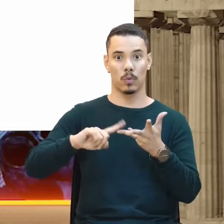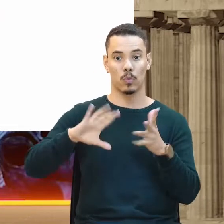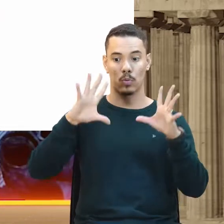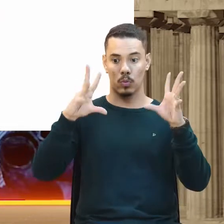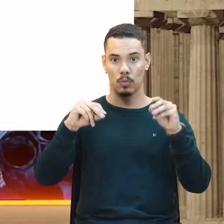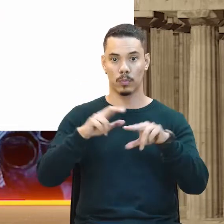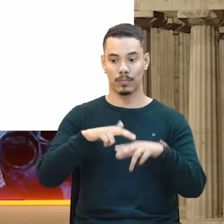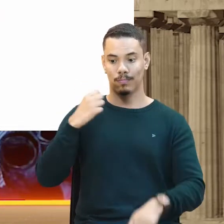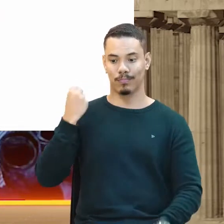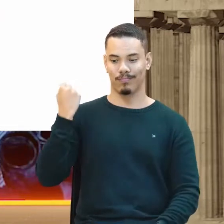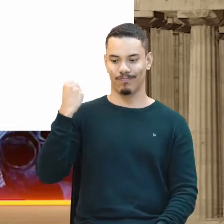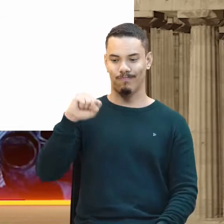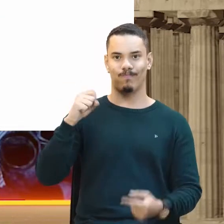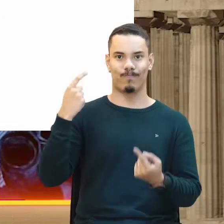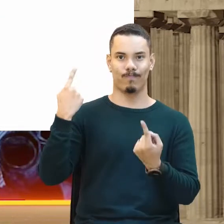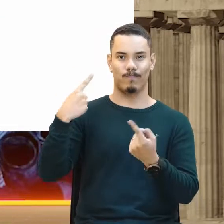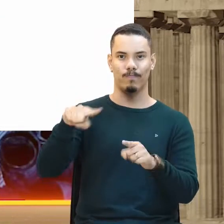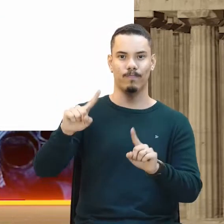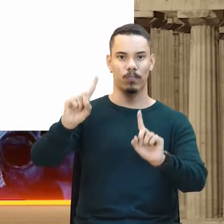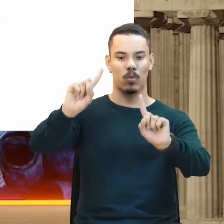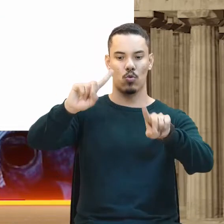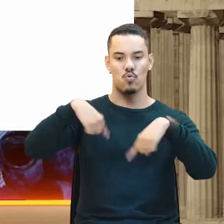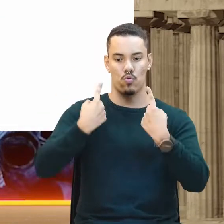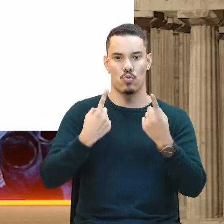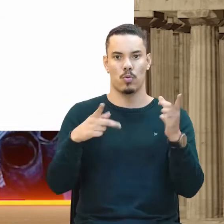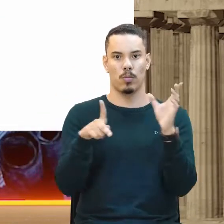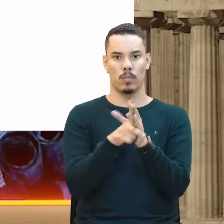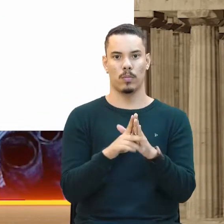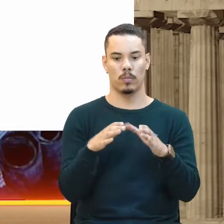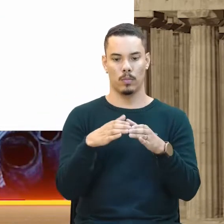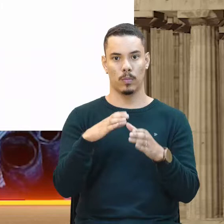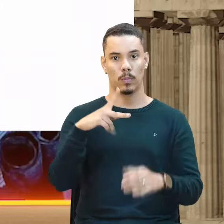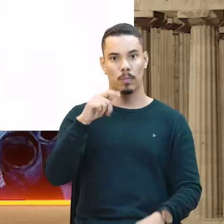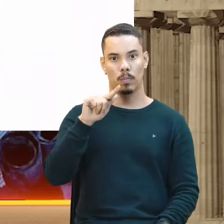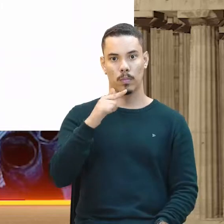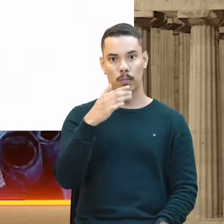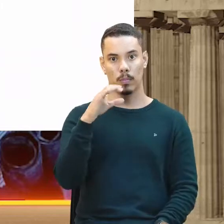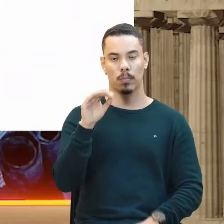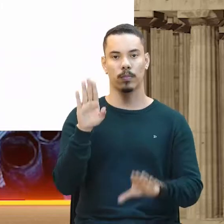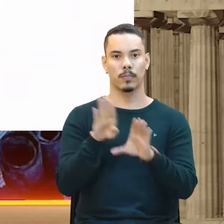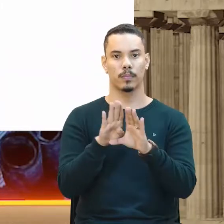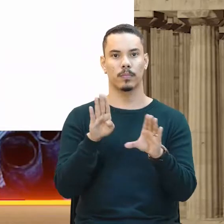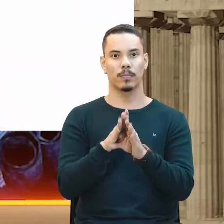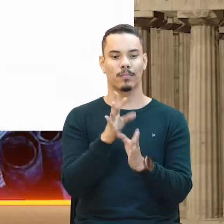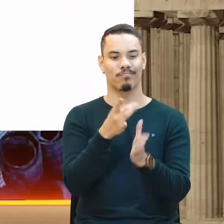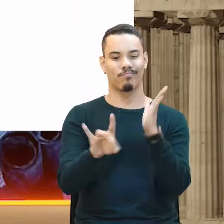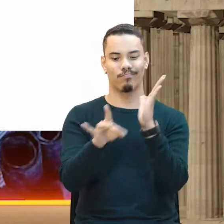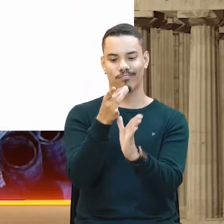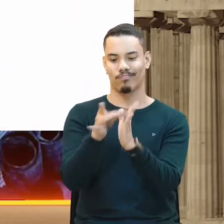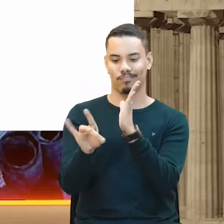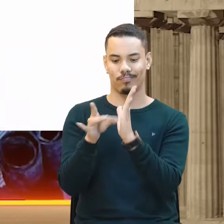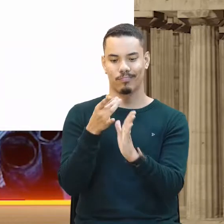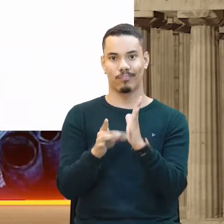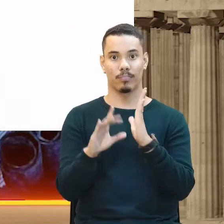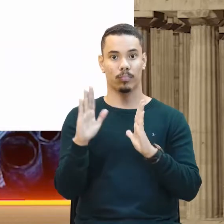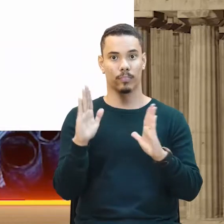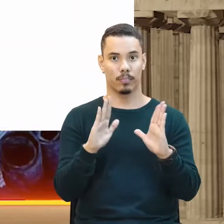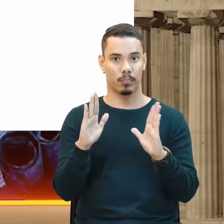do cristianismo contra os ataques dos pagãos e contra as heresias que haviam na época era chamada